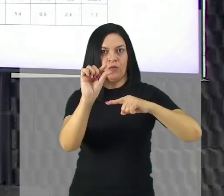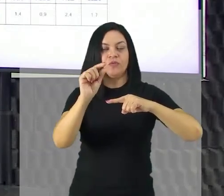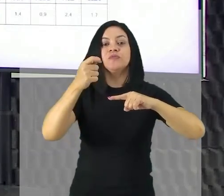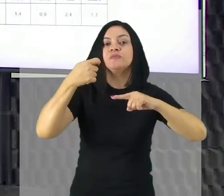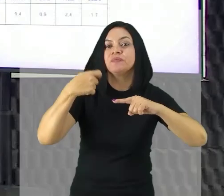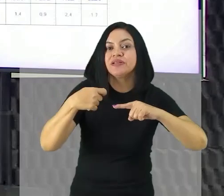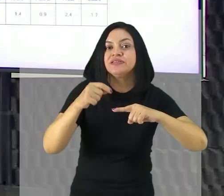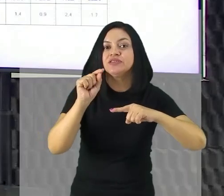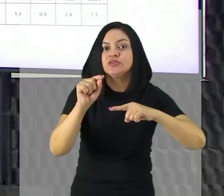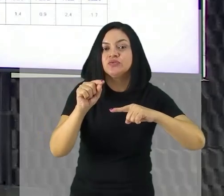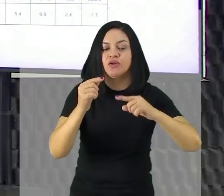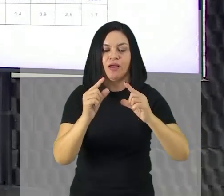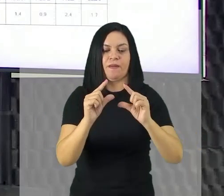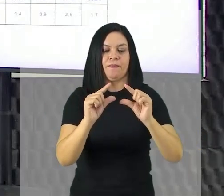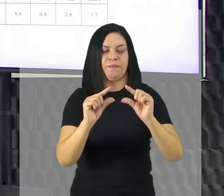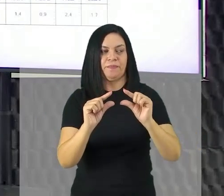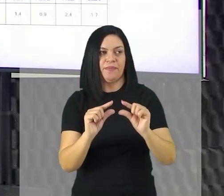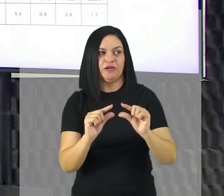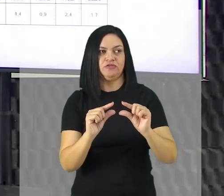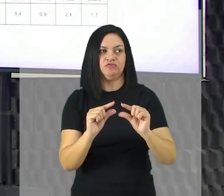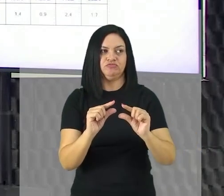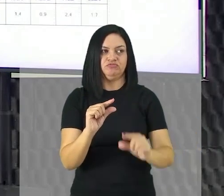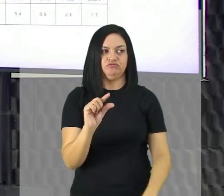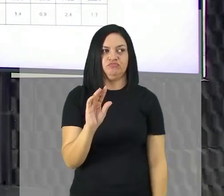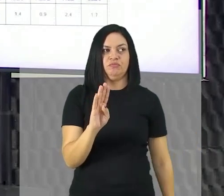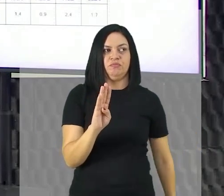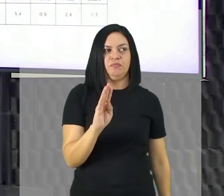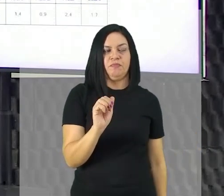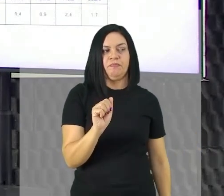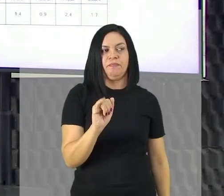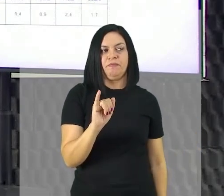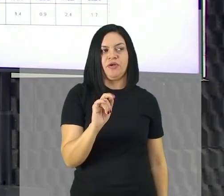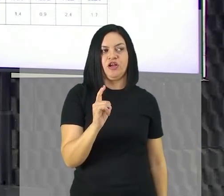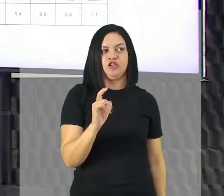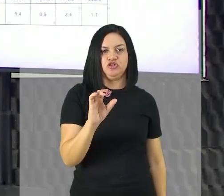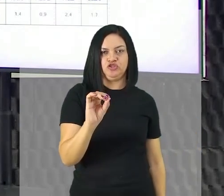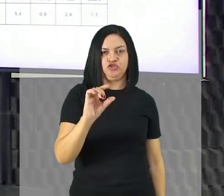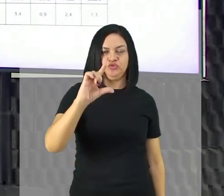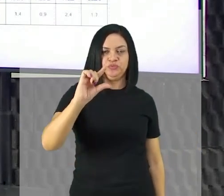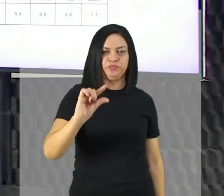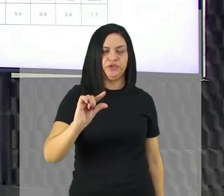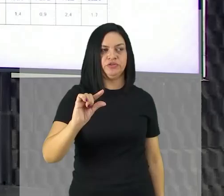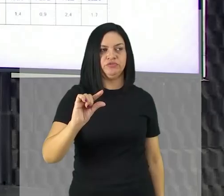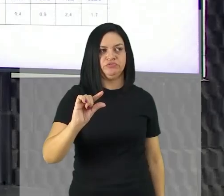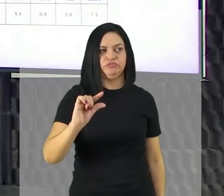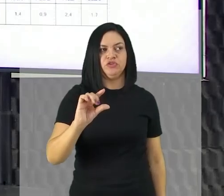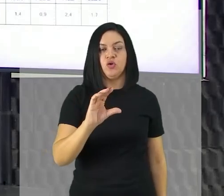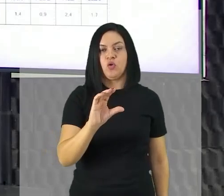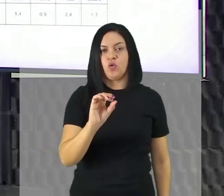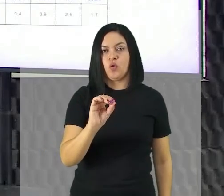ter baixo coeficiente. Baixo coeficiente.